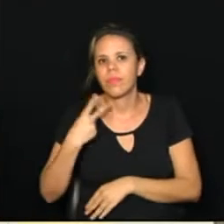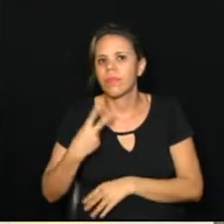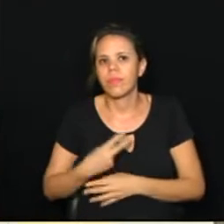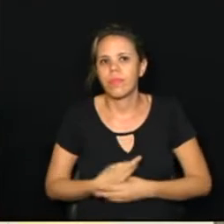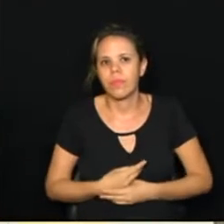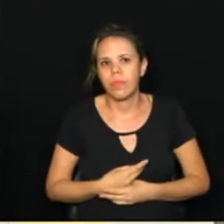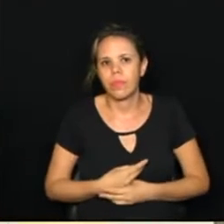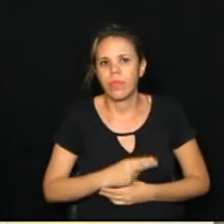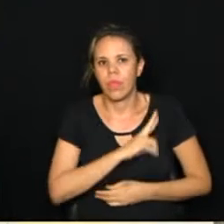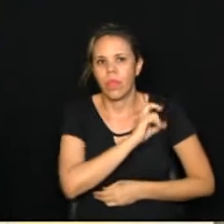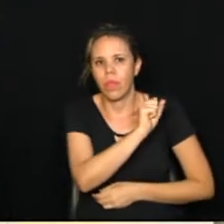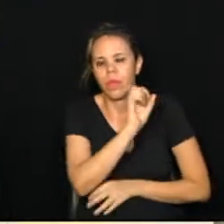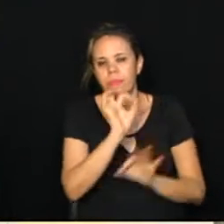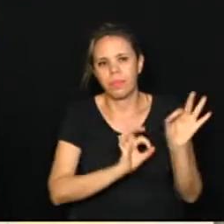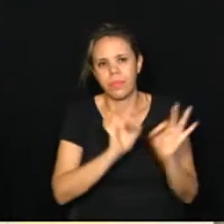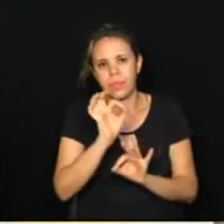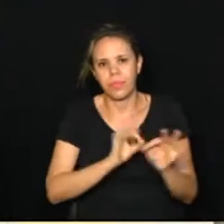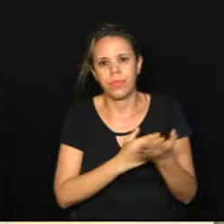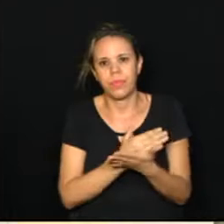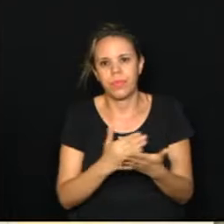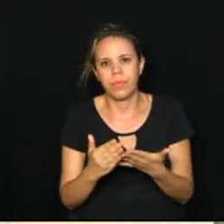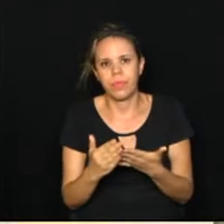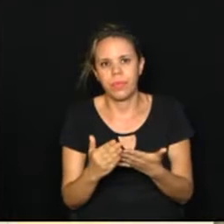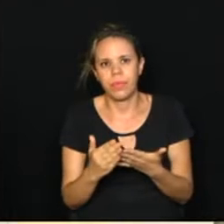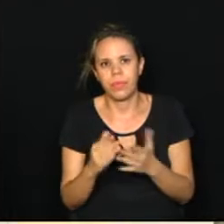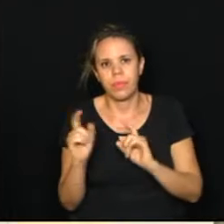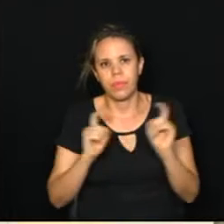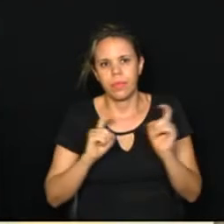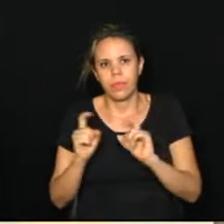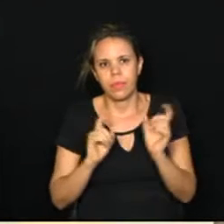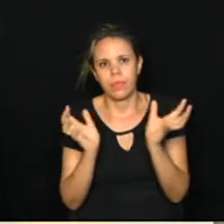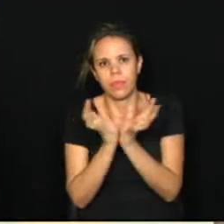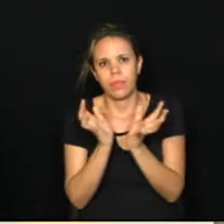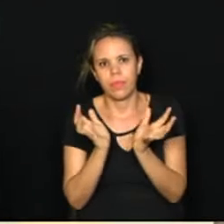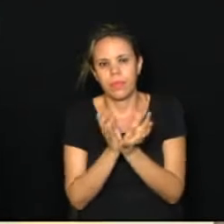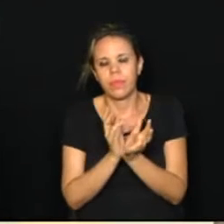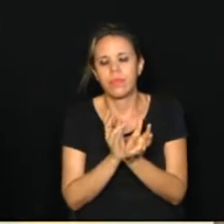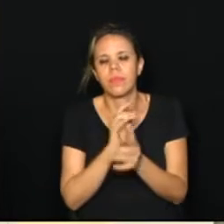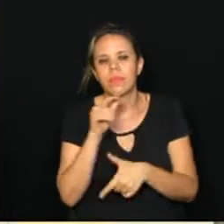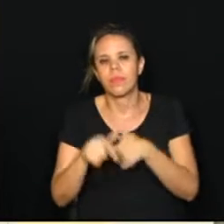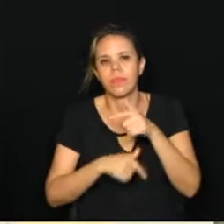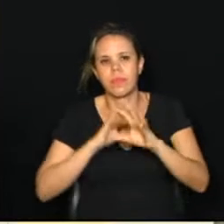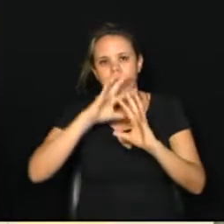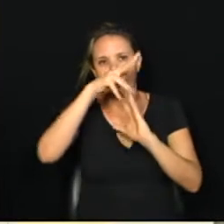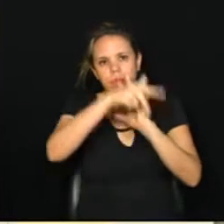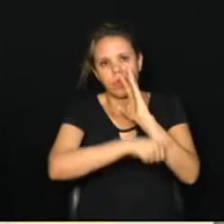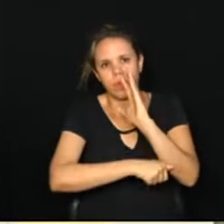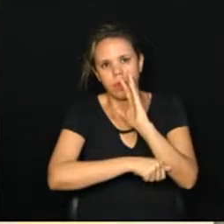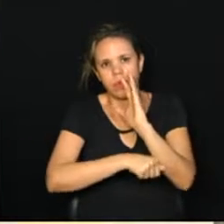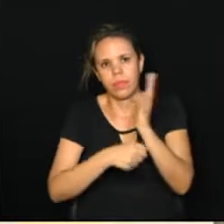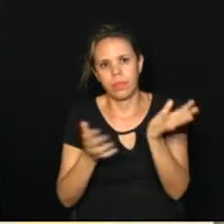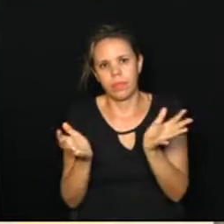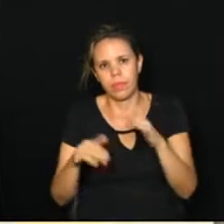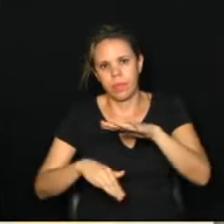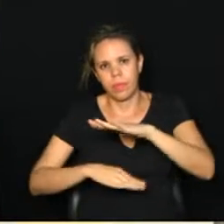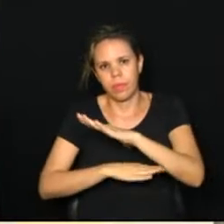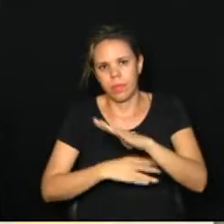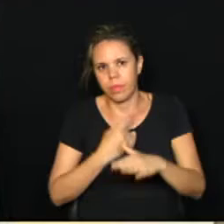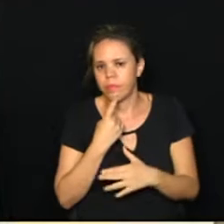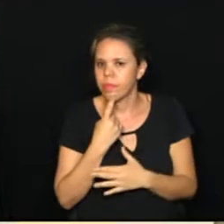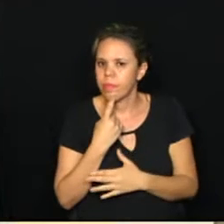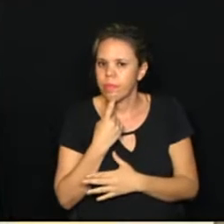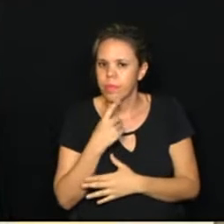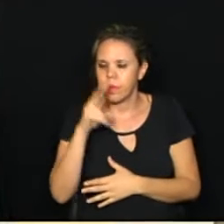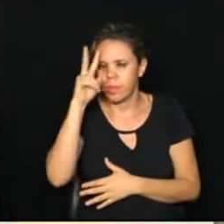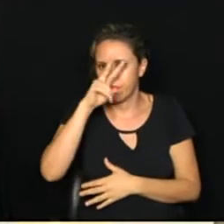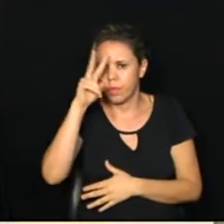Luiz Rossini se prepara para dar início à reunião da Comissão Permanente de Meio Ambiente aqui da Câmara de Campinas. Lembrando